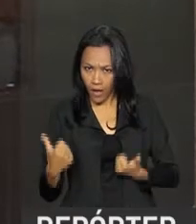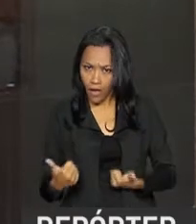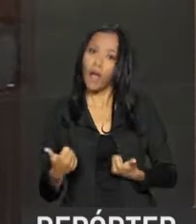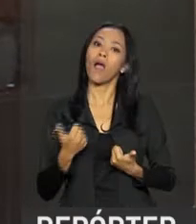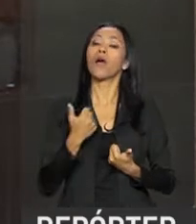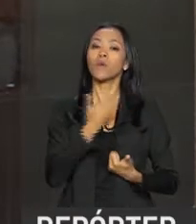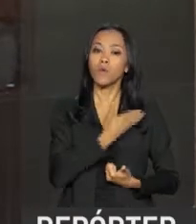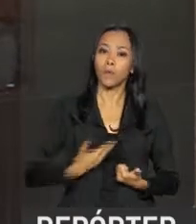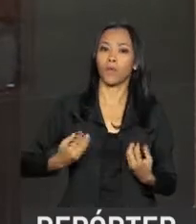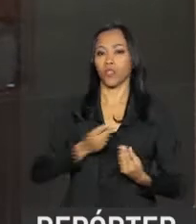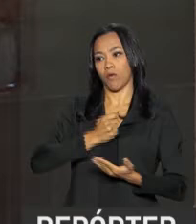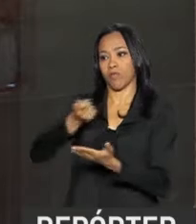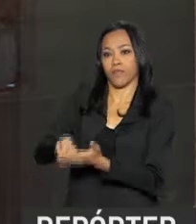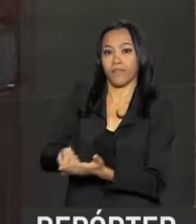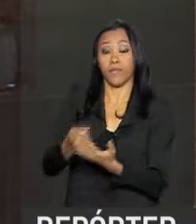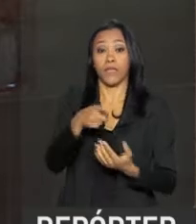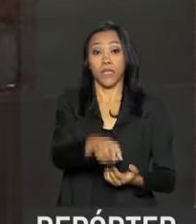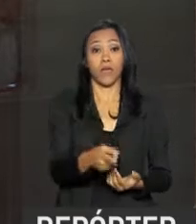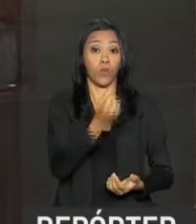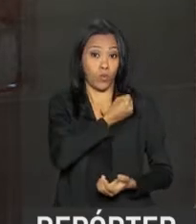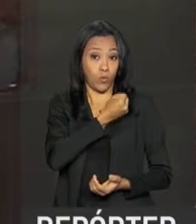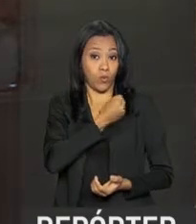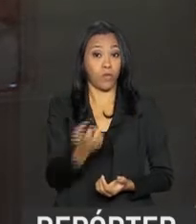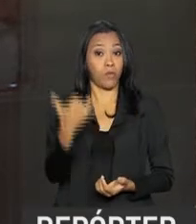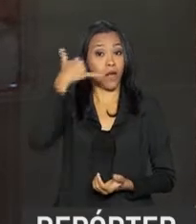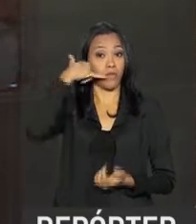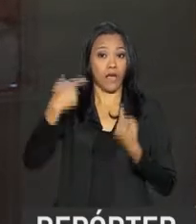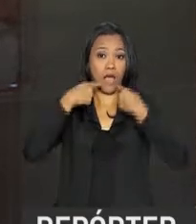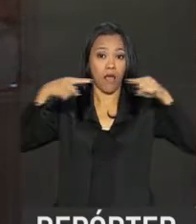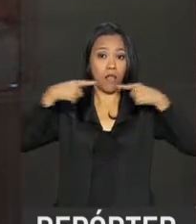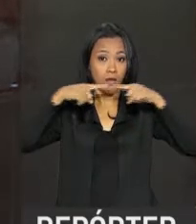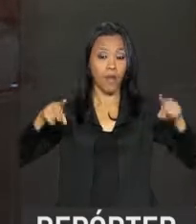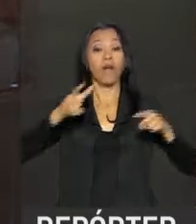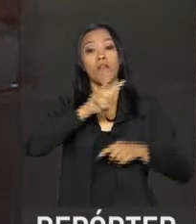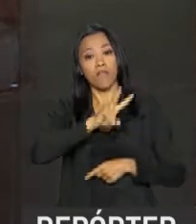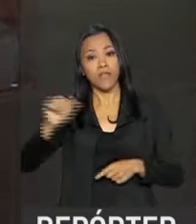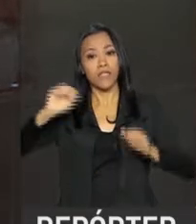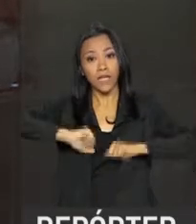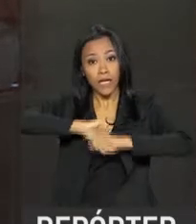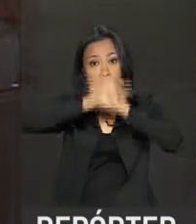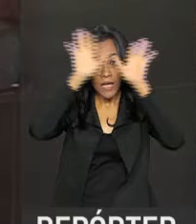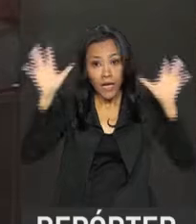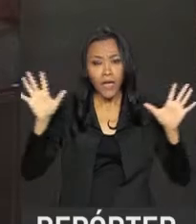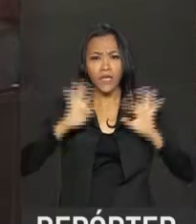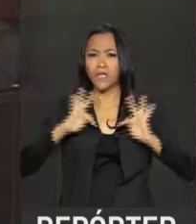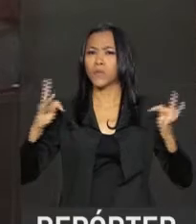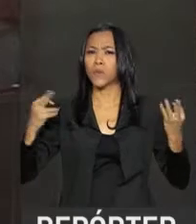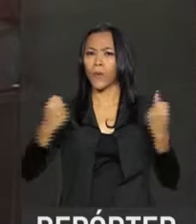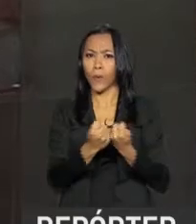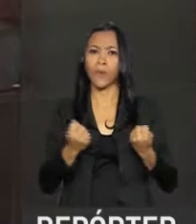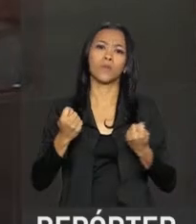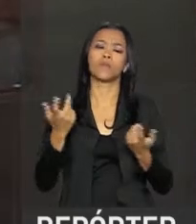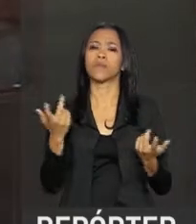é que o número do telefone do Disque Denúncia deverá ser exibido de forma bem visível em todos os